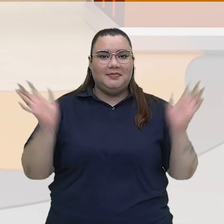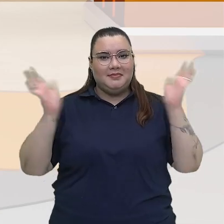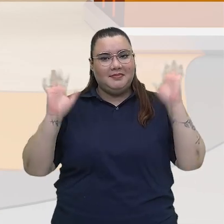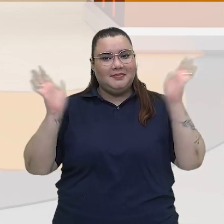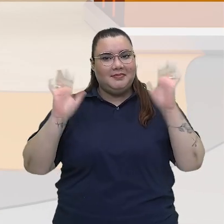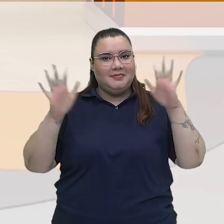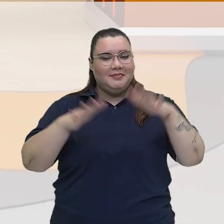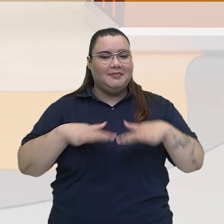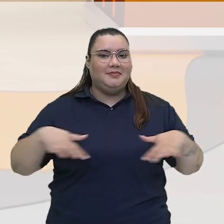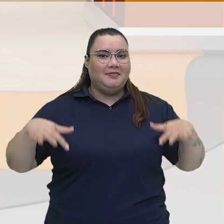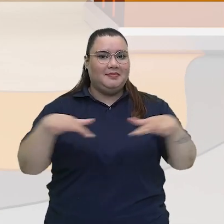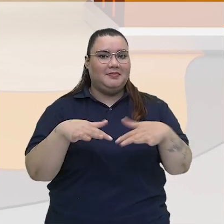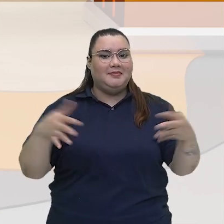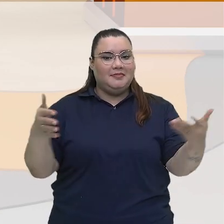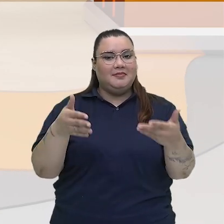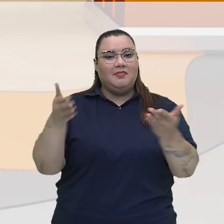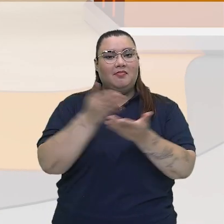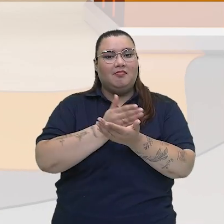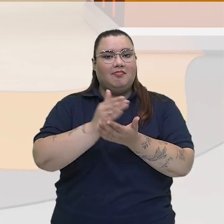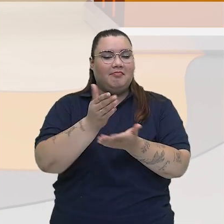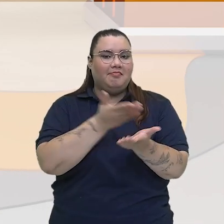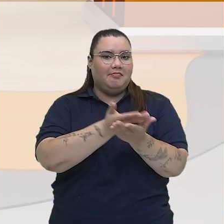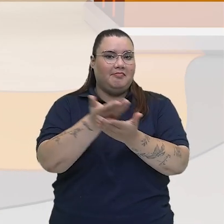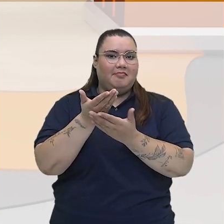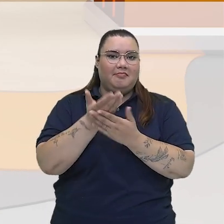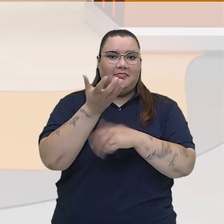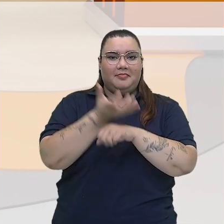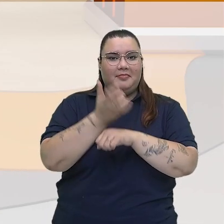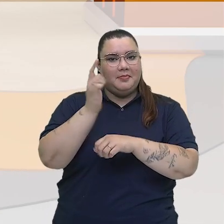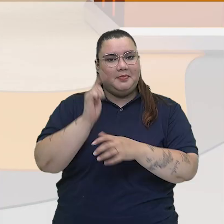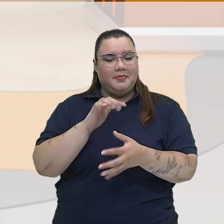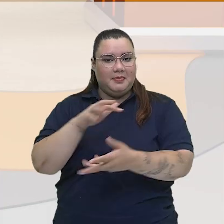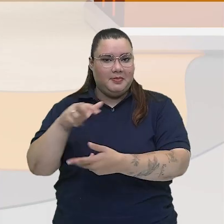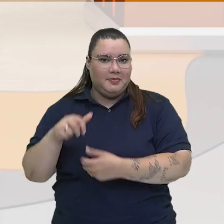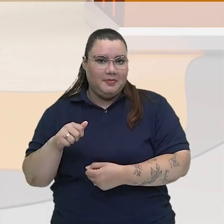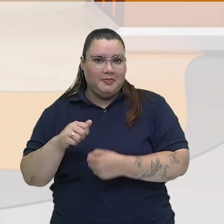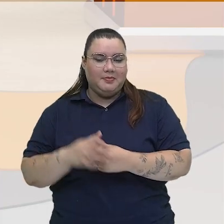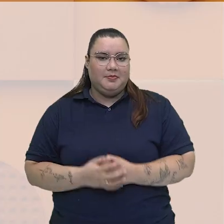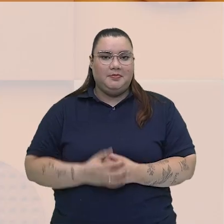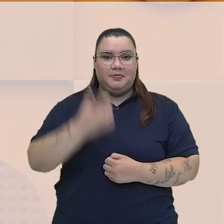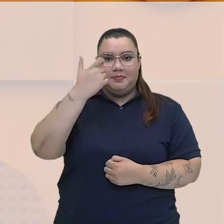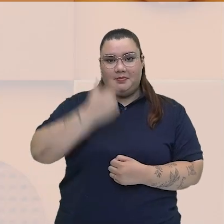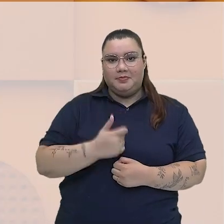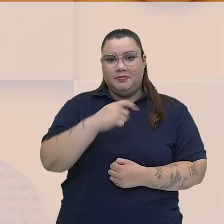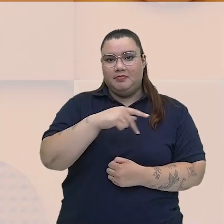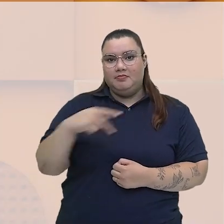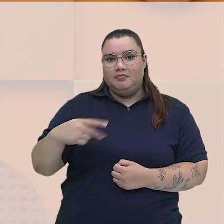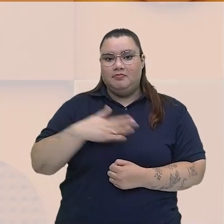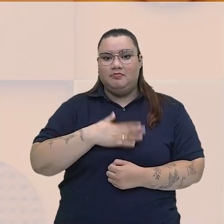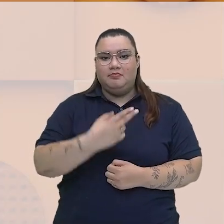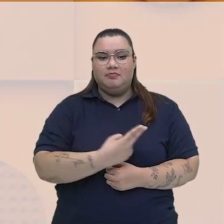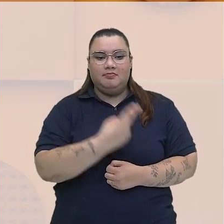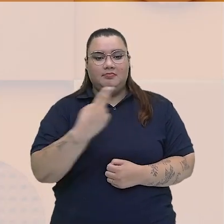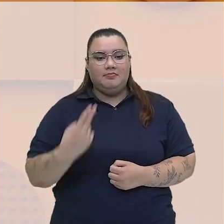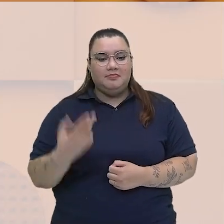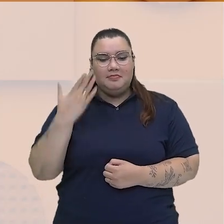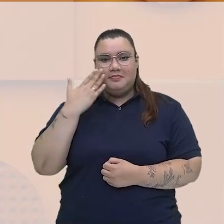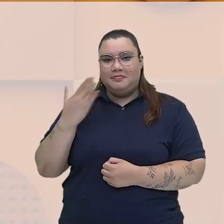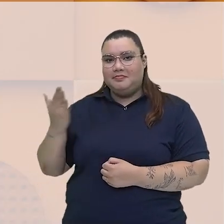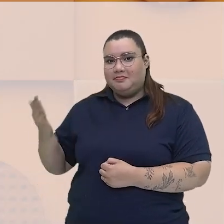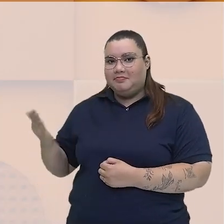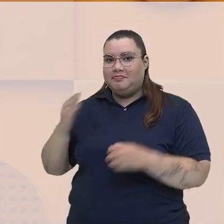Olá a todos vocês, vamos dar início a mais uma aula de Geografia. Eu sou a professora Sandréia